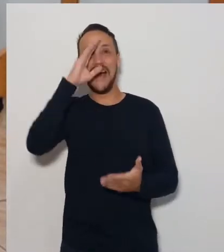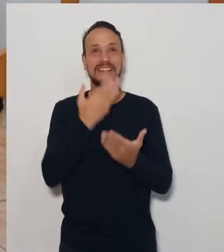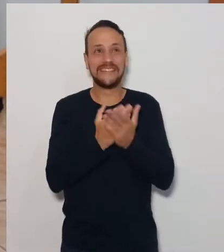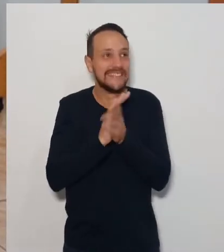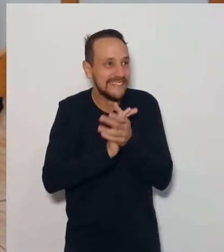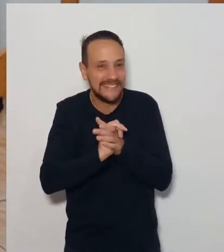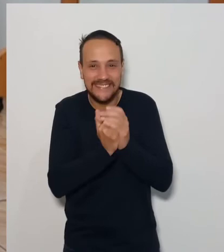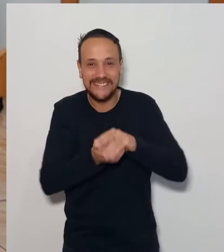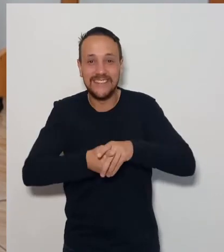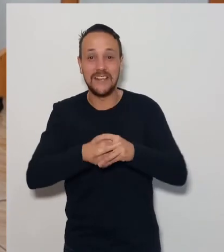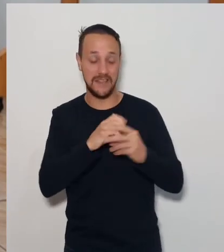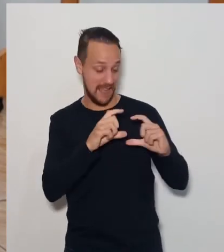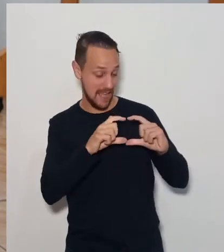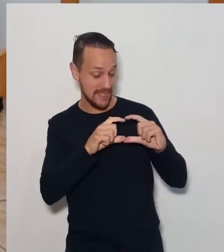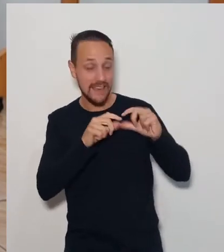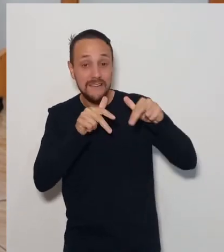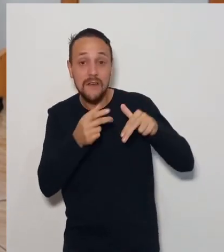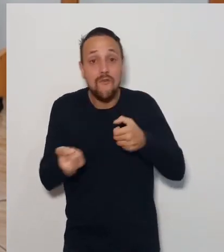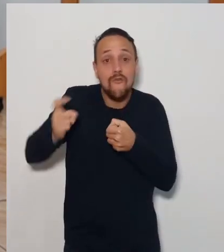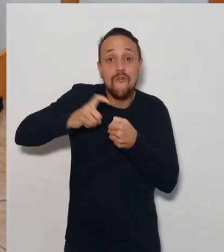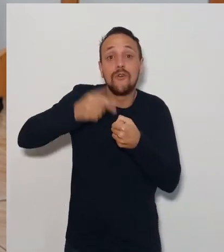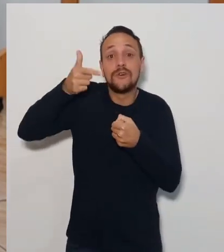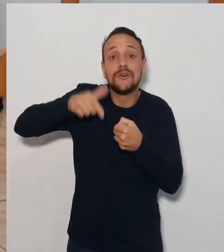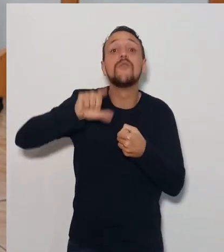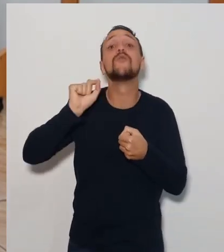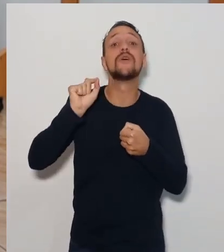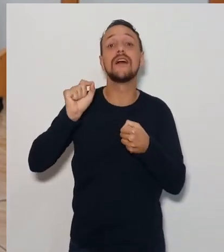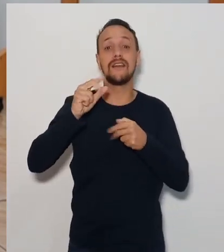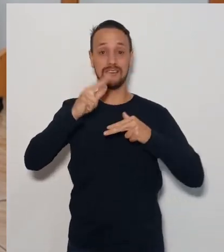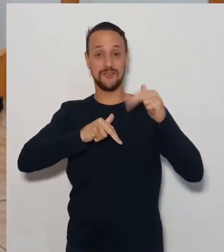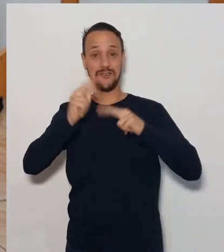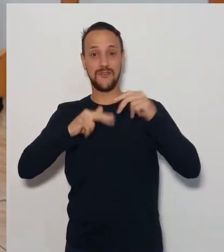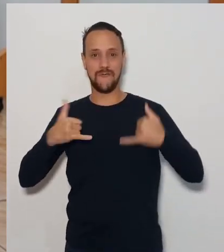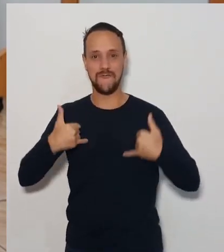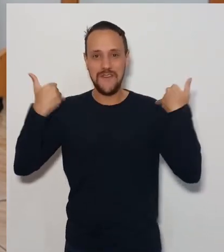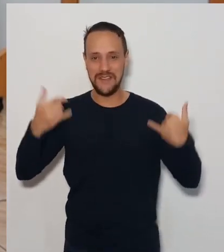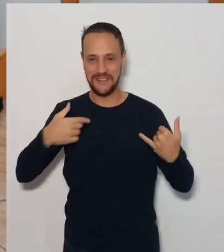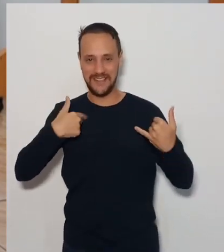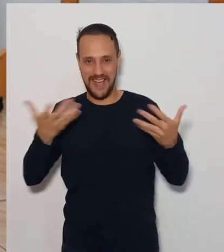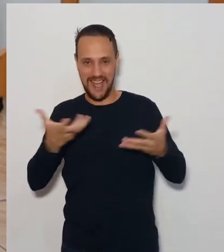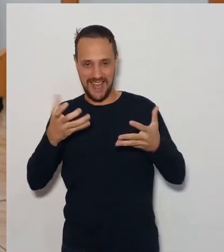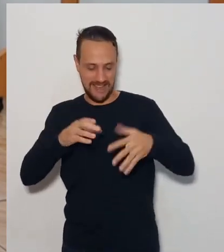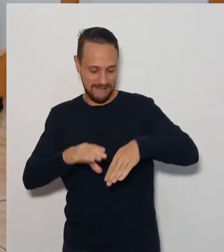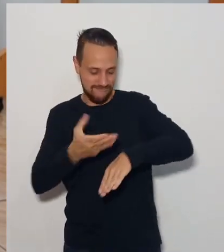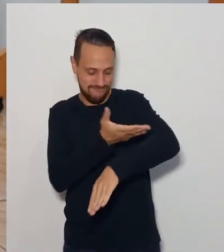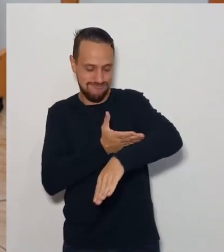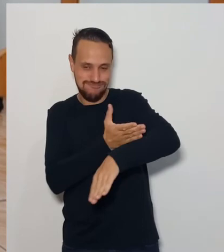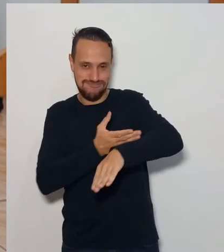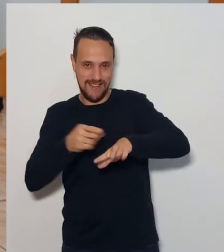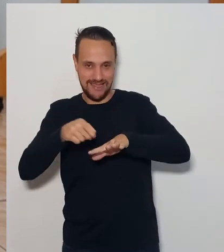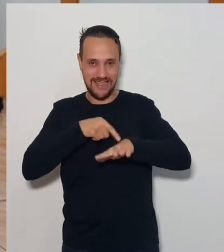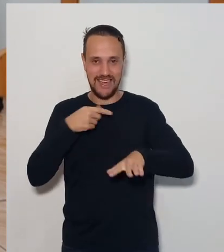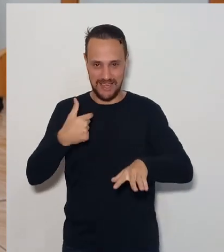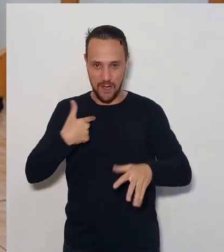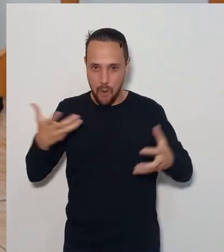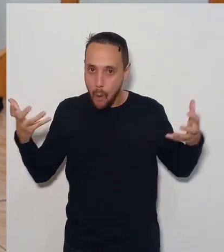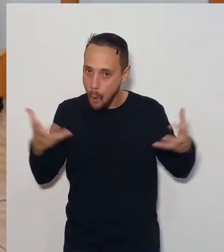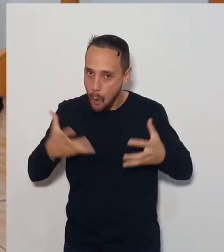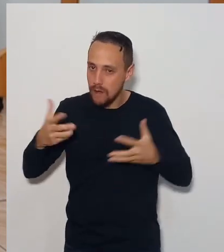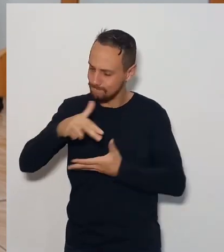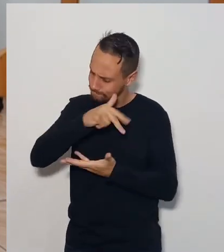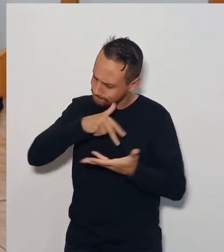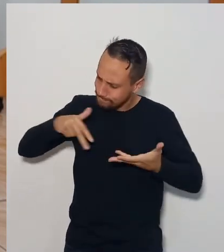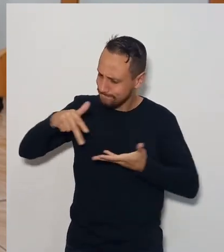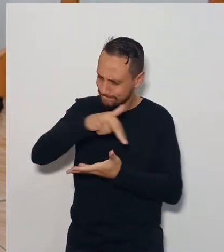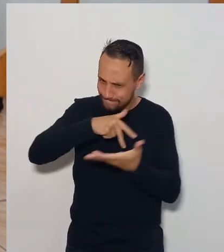não acredito que a Defi voltou, café junina, meu Deus, vou chuchar esse algodão aqui na minha botina. Eu quero dançar, mas até